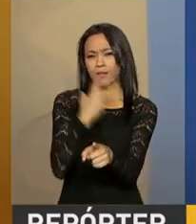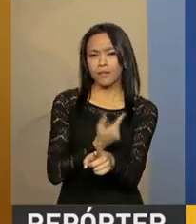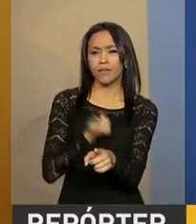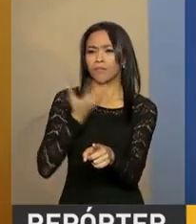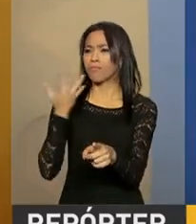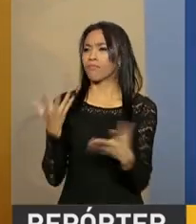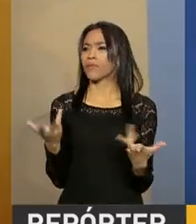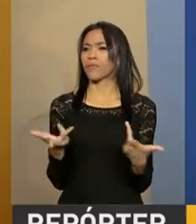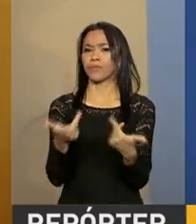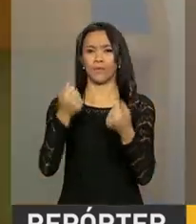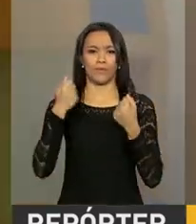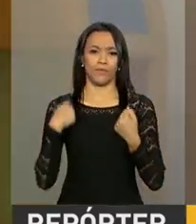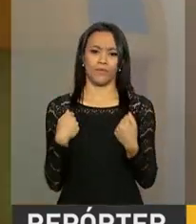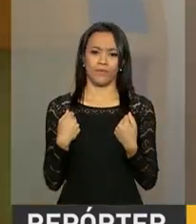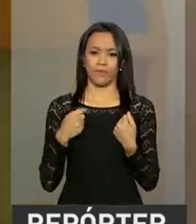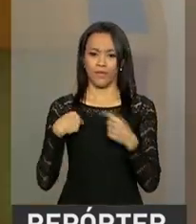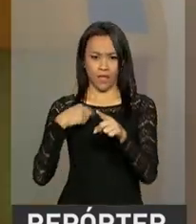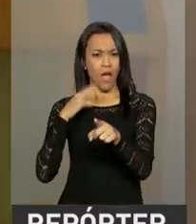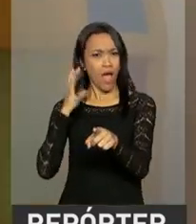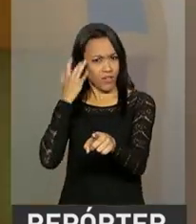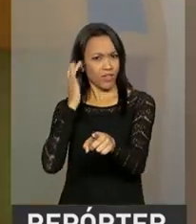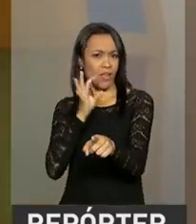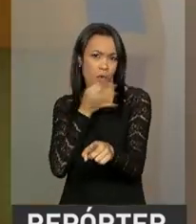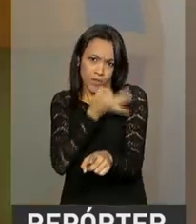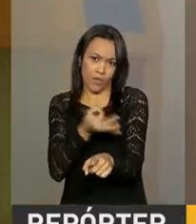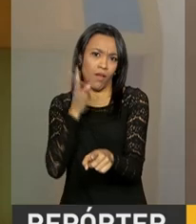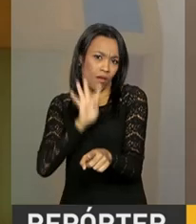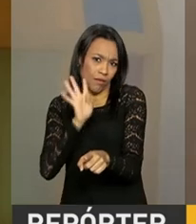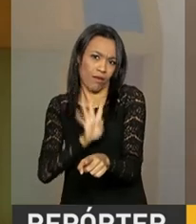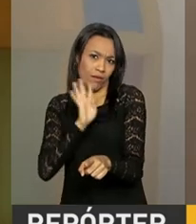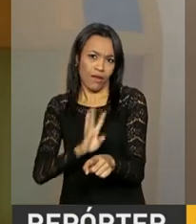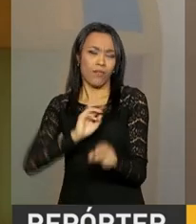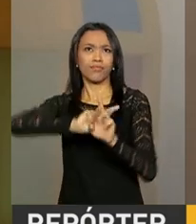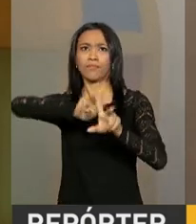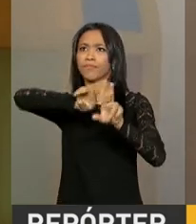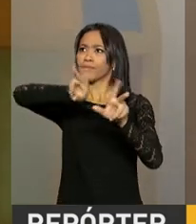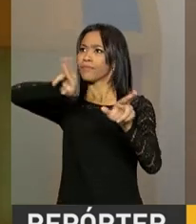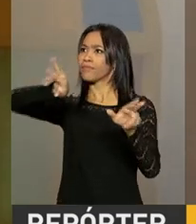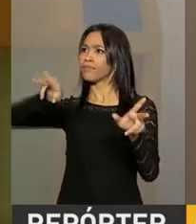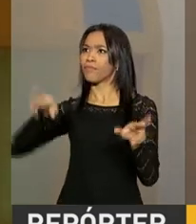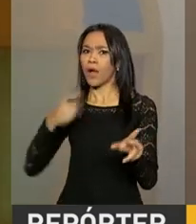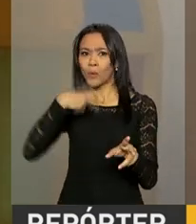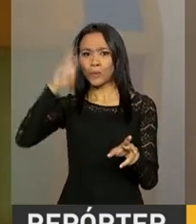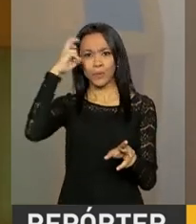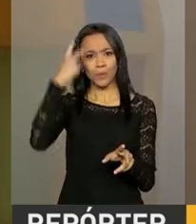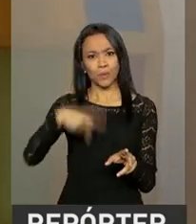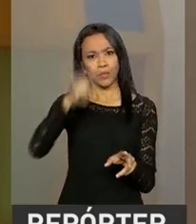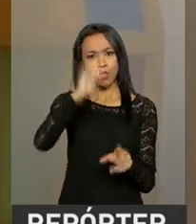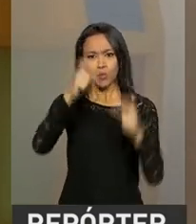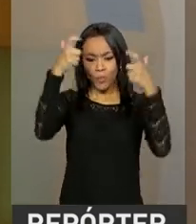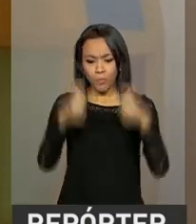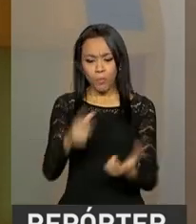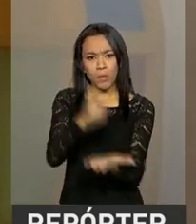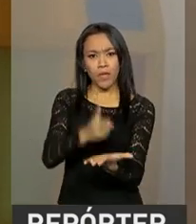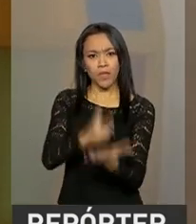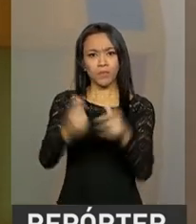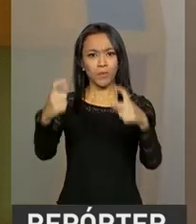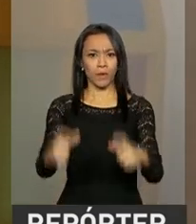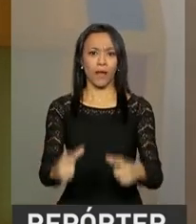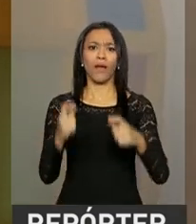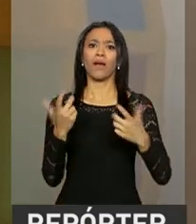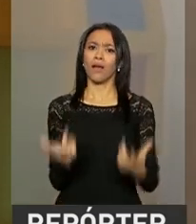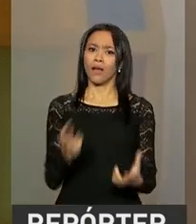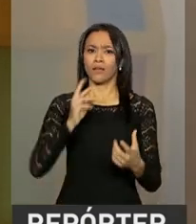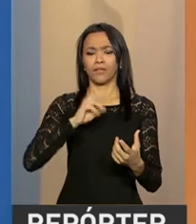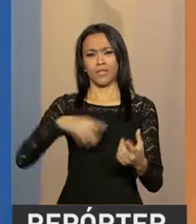maravilhoso, muito bonito. Achei legal a diversidade do país, né? Representada num espaço só. E é uma